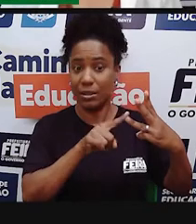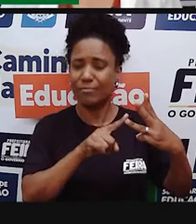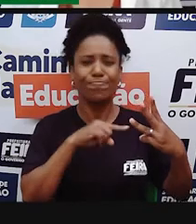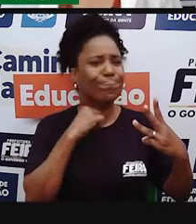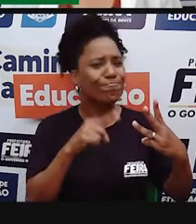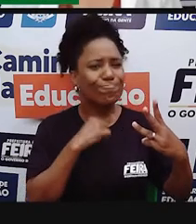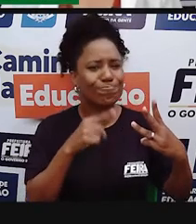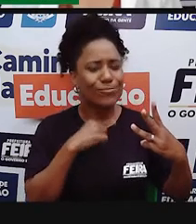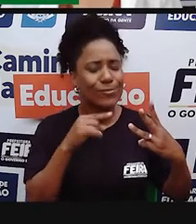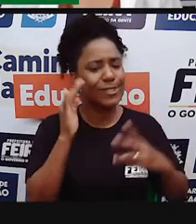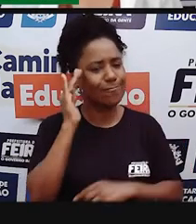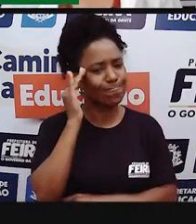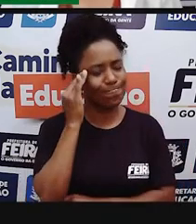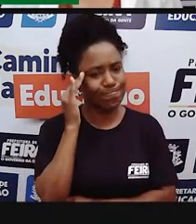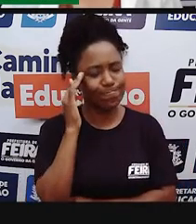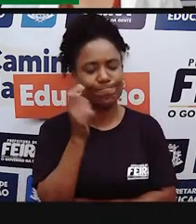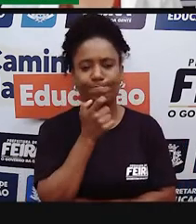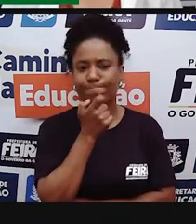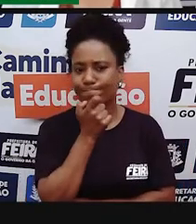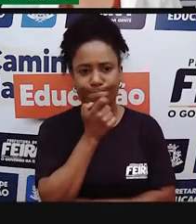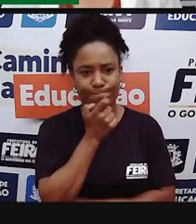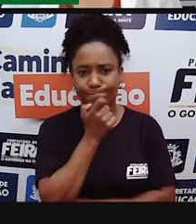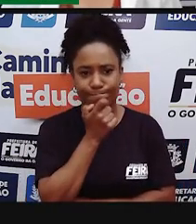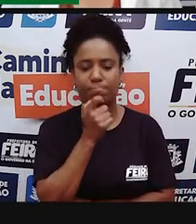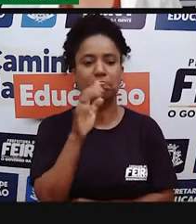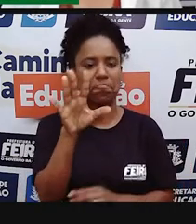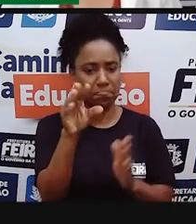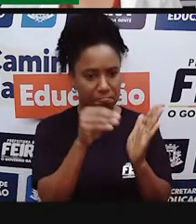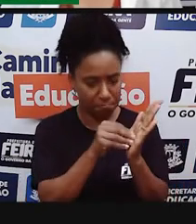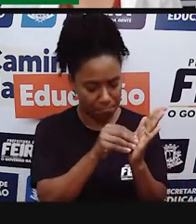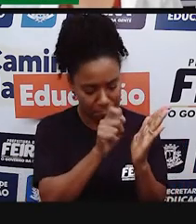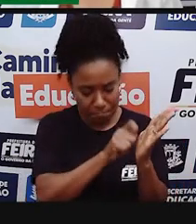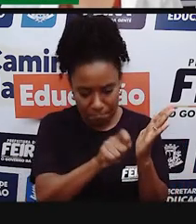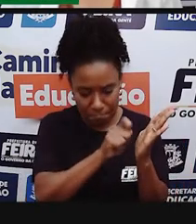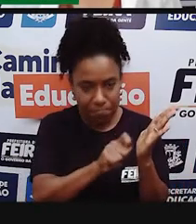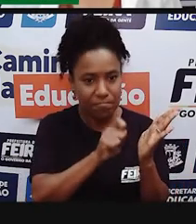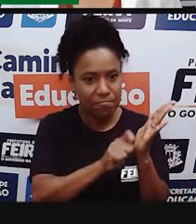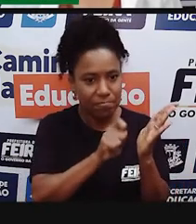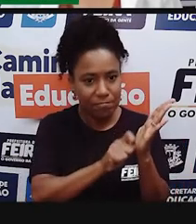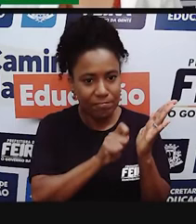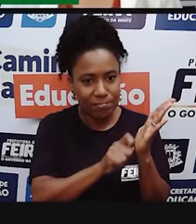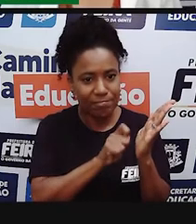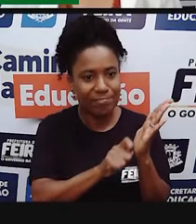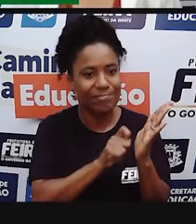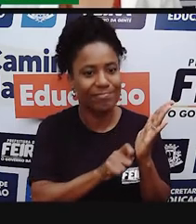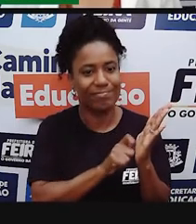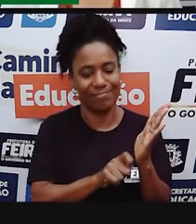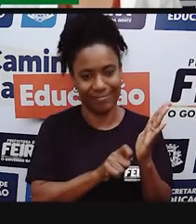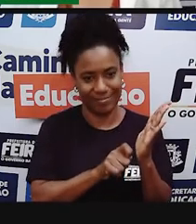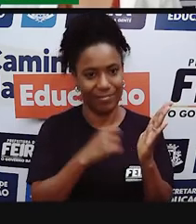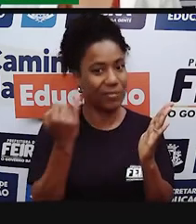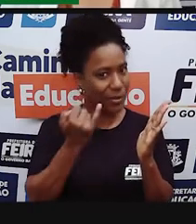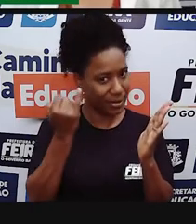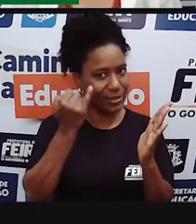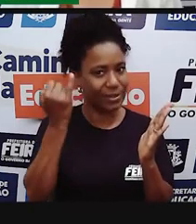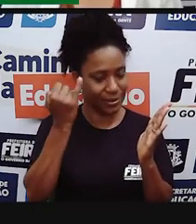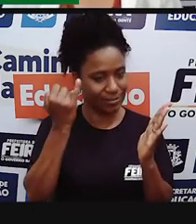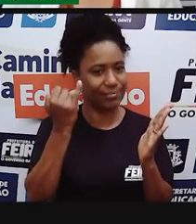aquelas dúvidas durante a aula e é muito natural do processo de aprender escreva no campo da